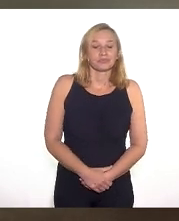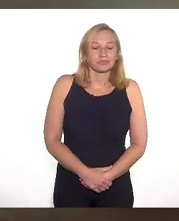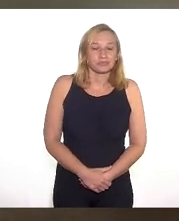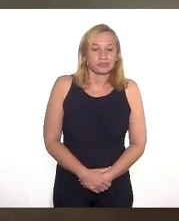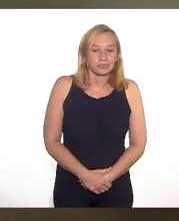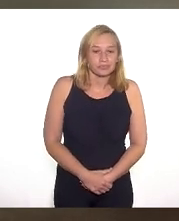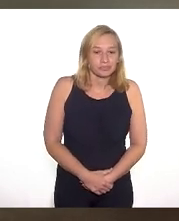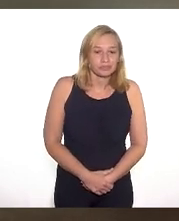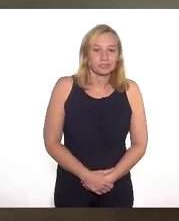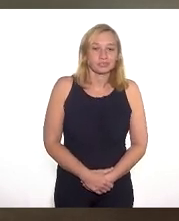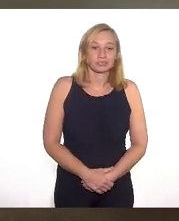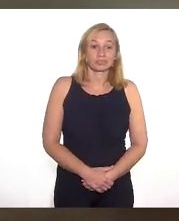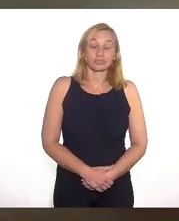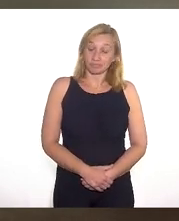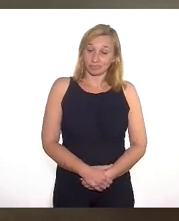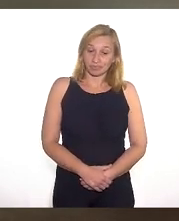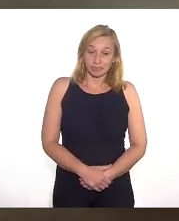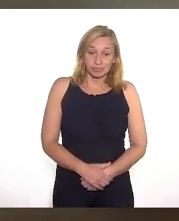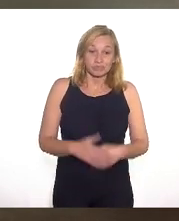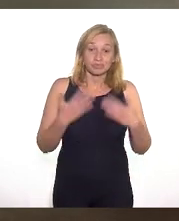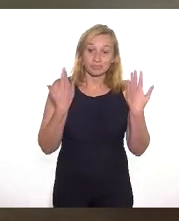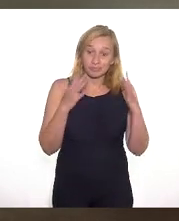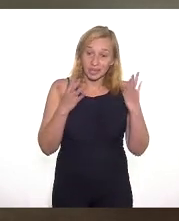Mauro, mais uma vez, parabéns pelo